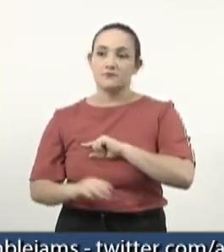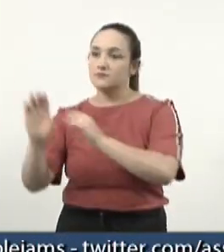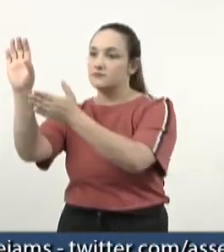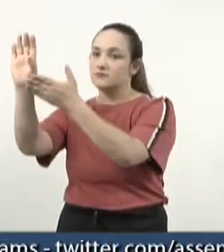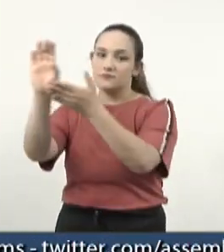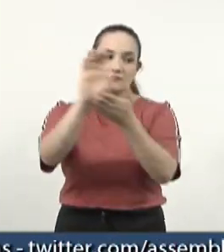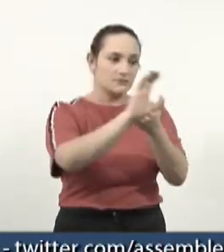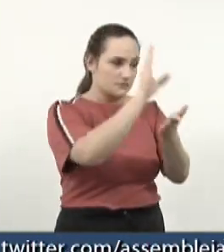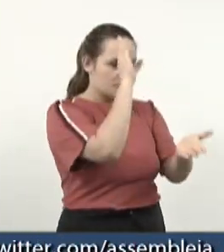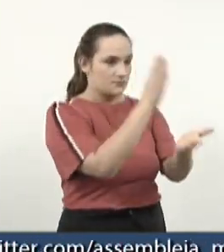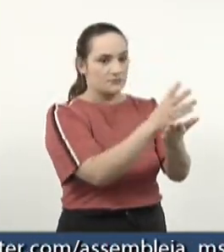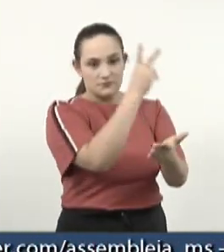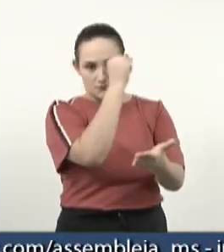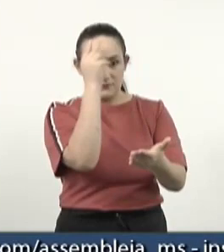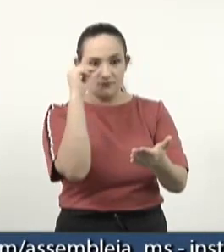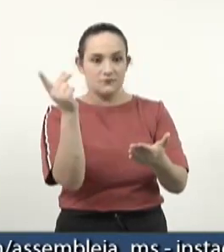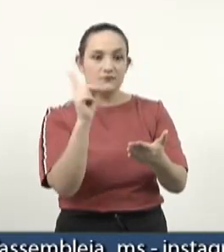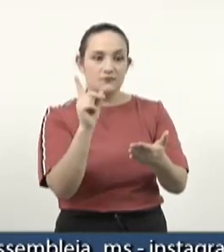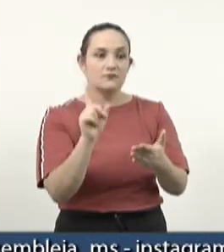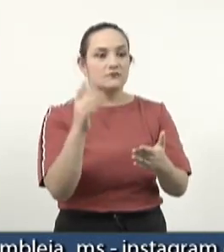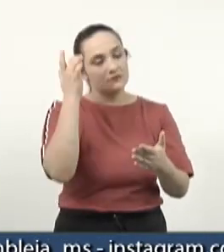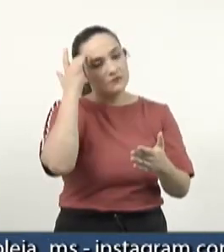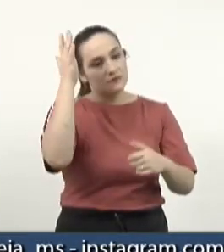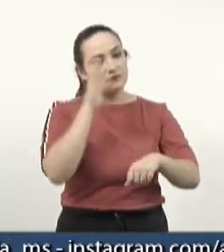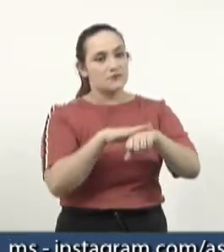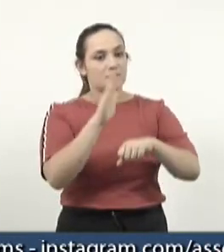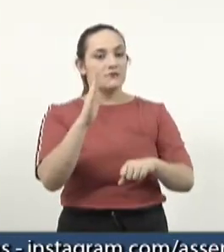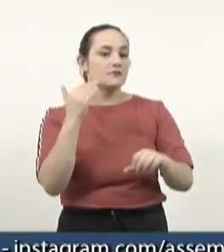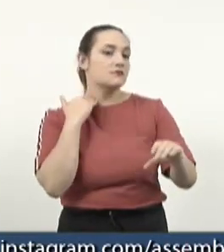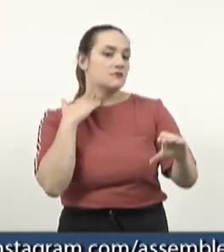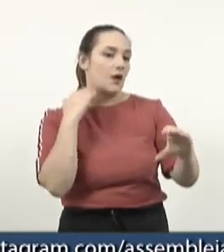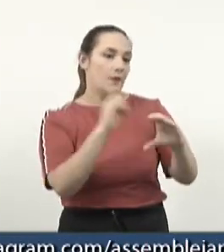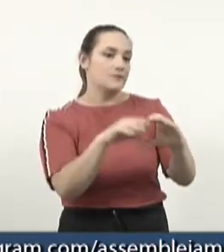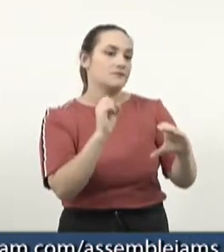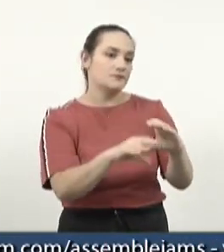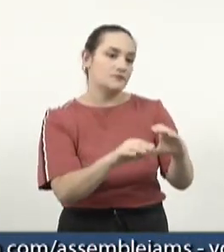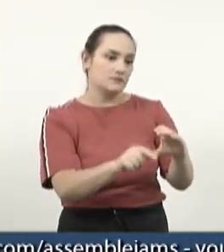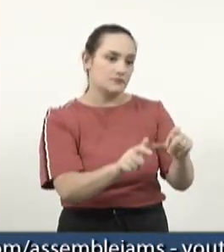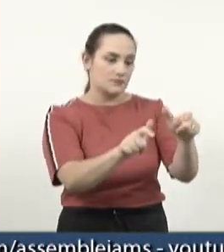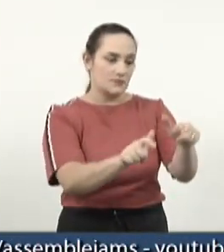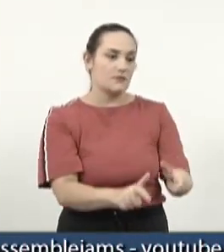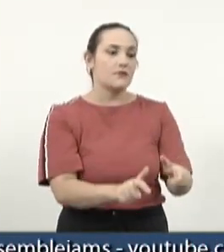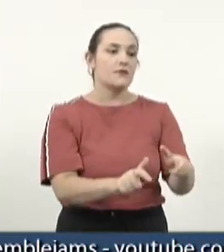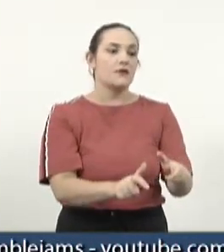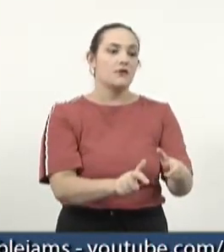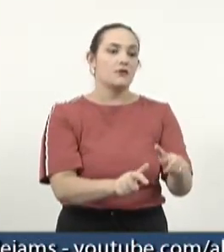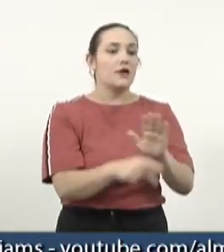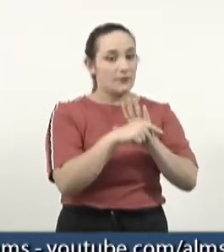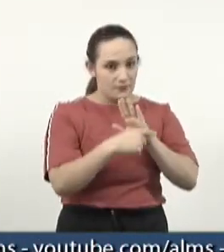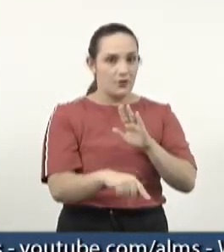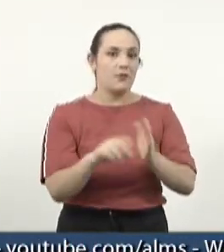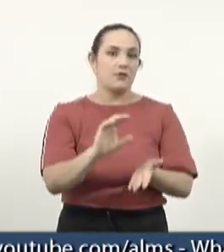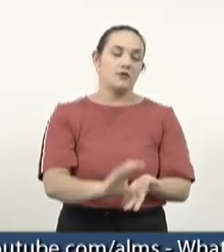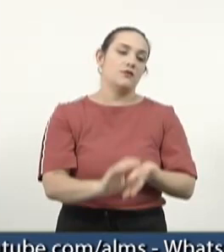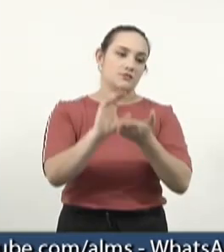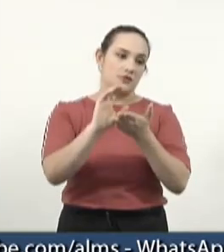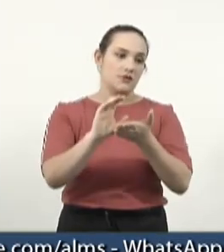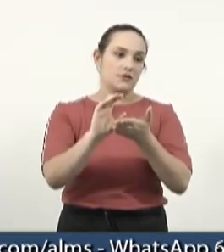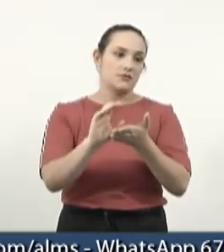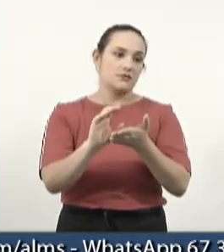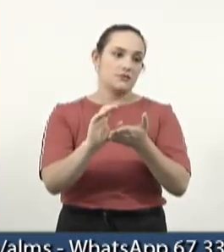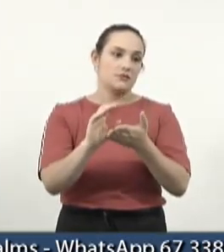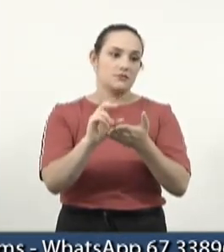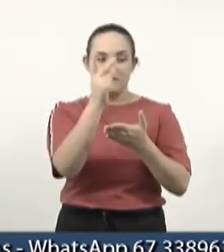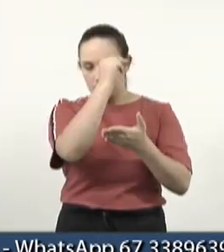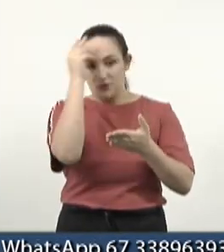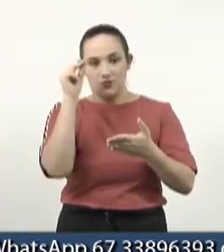para a prefeitura, facilitar, agilizar, transferir as emendas diretamente para o Conselho Municipal fazer